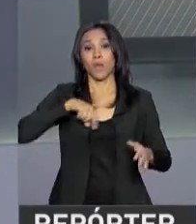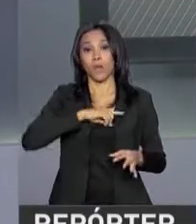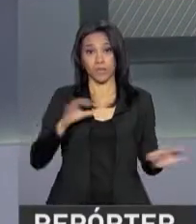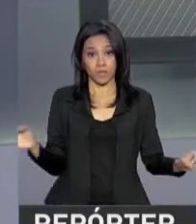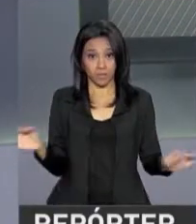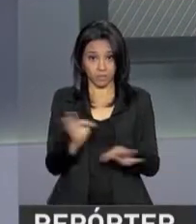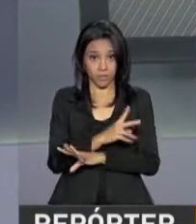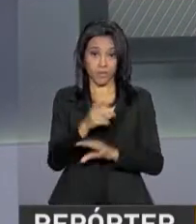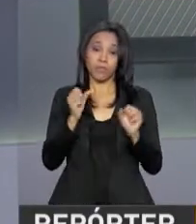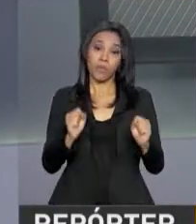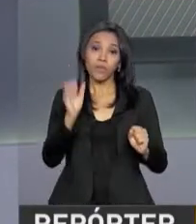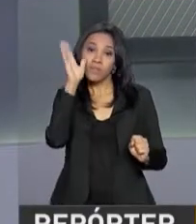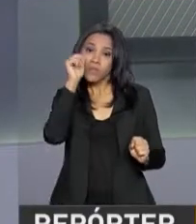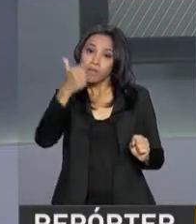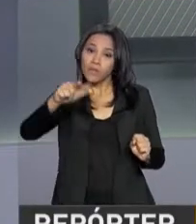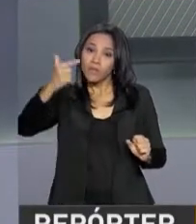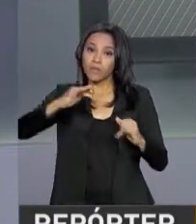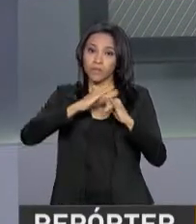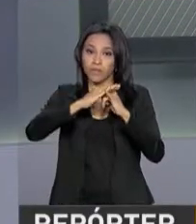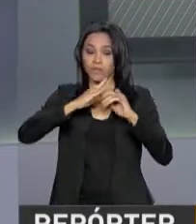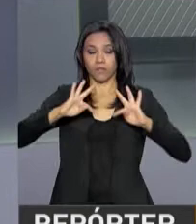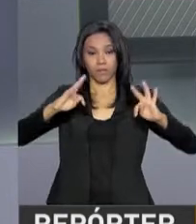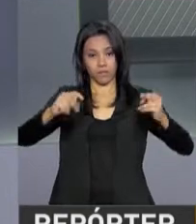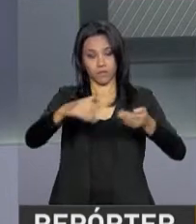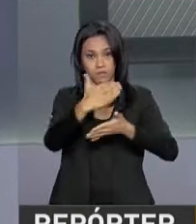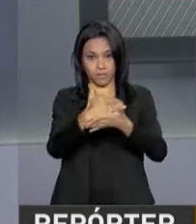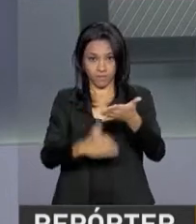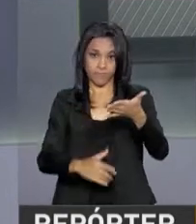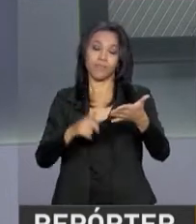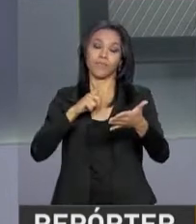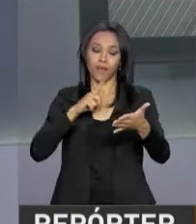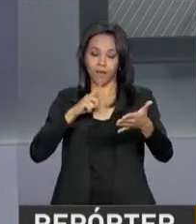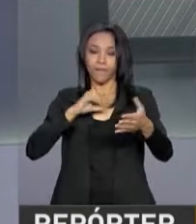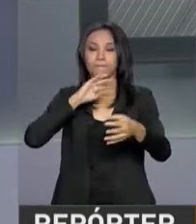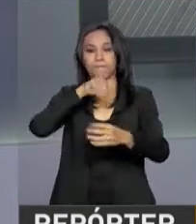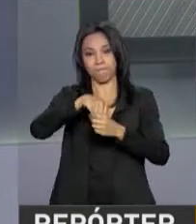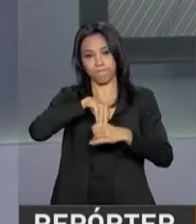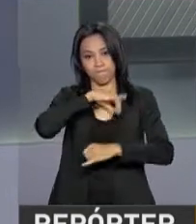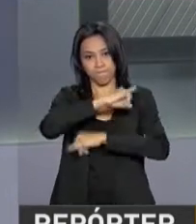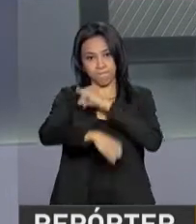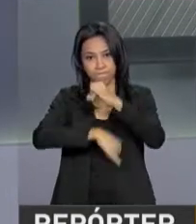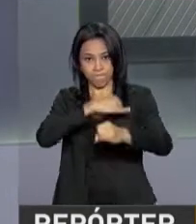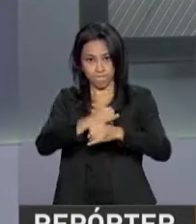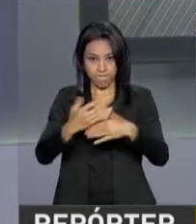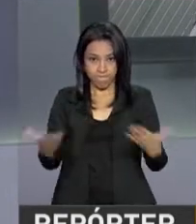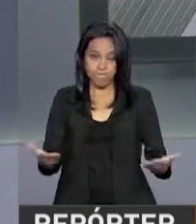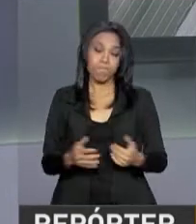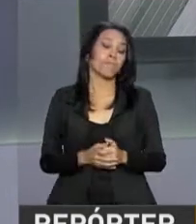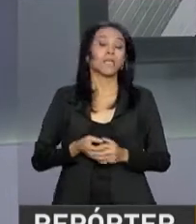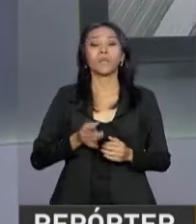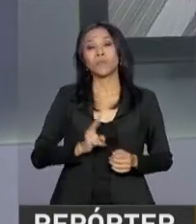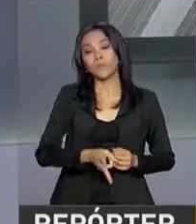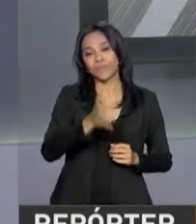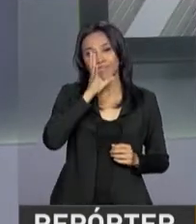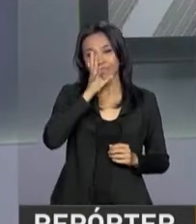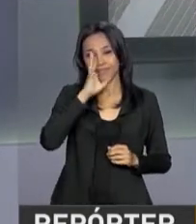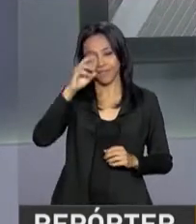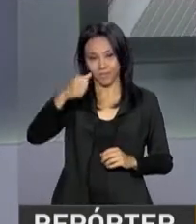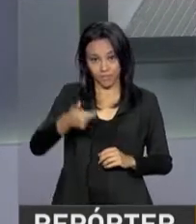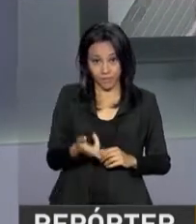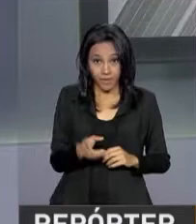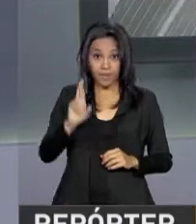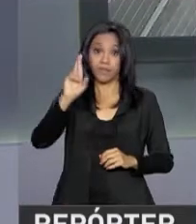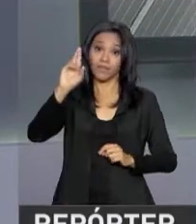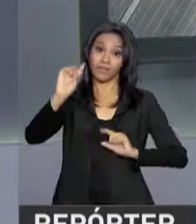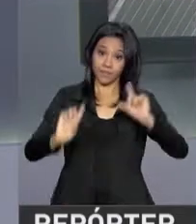pode rever as reportagens no YouTube e toda a nossa programação também está na página da NBR na internet. Continue com a gente